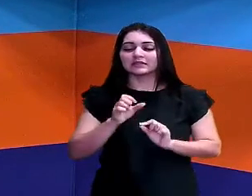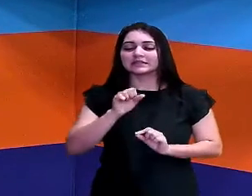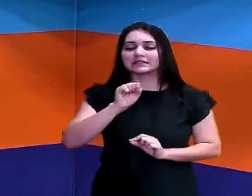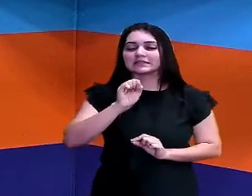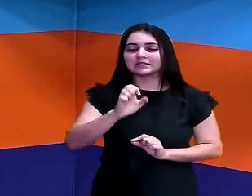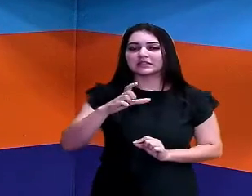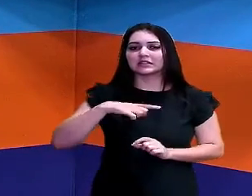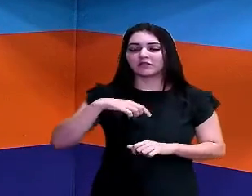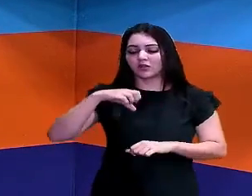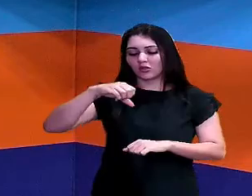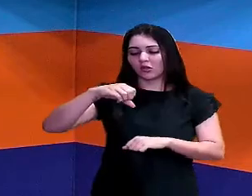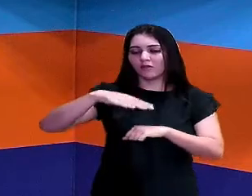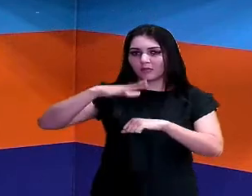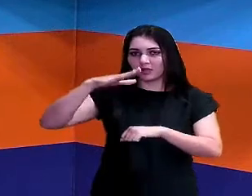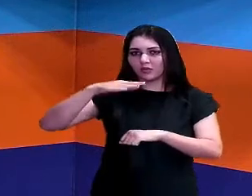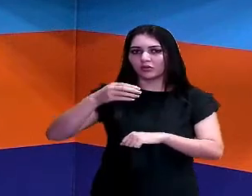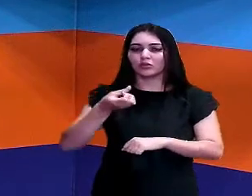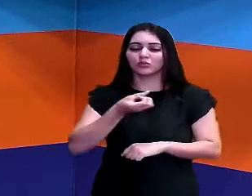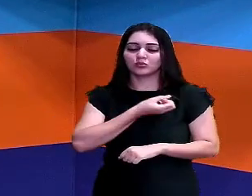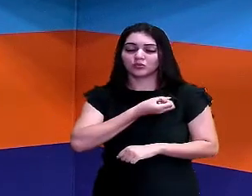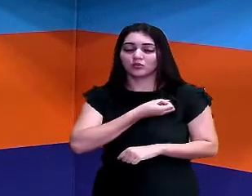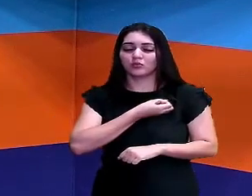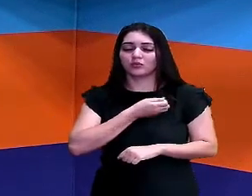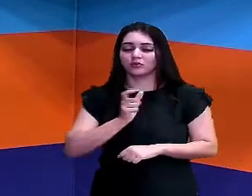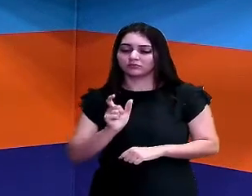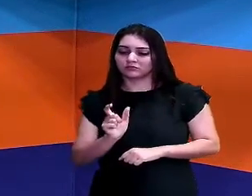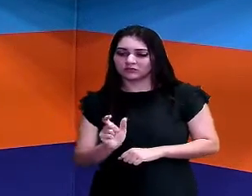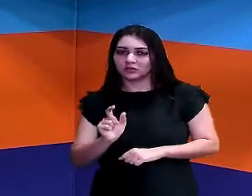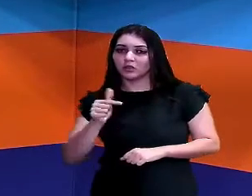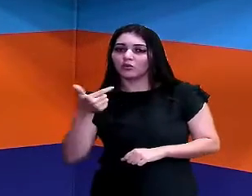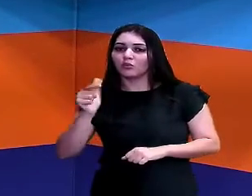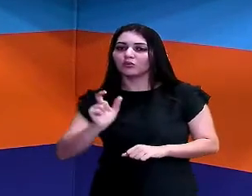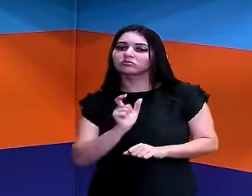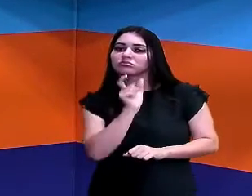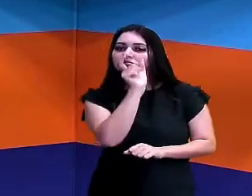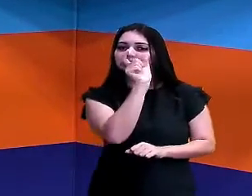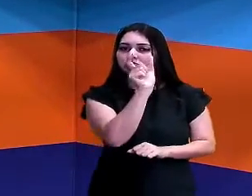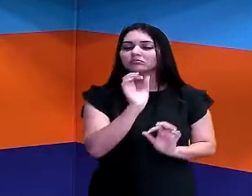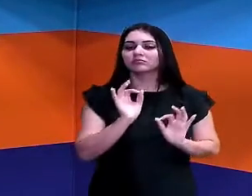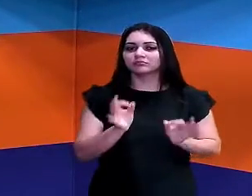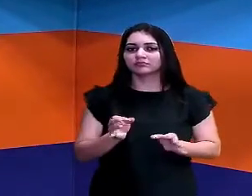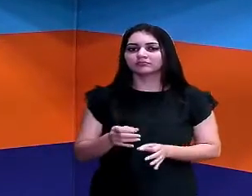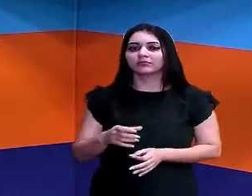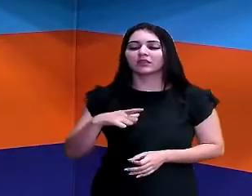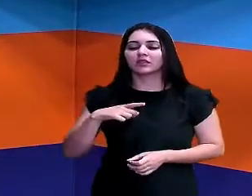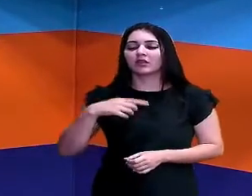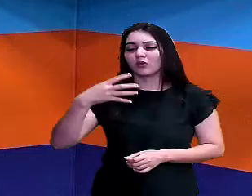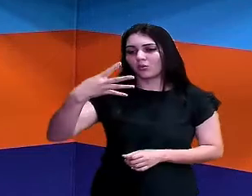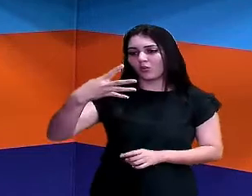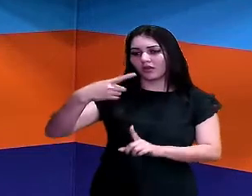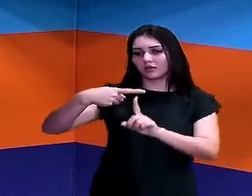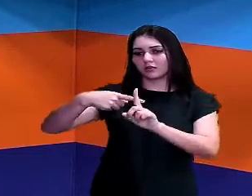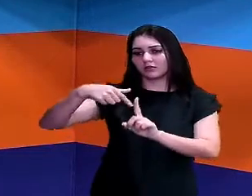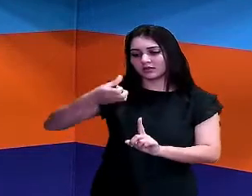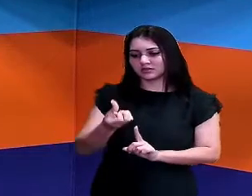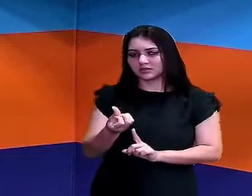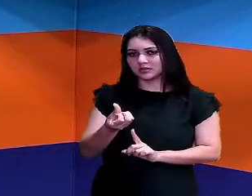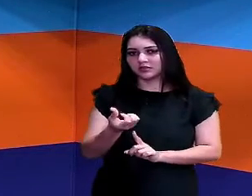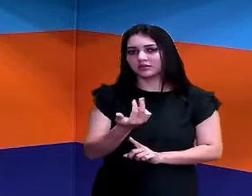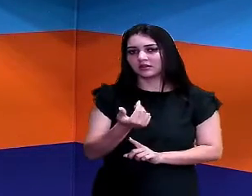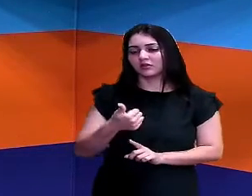9, um númerozinho fica, o outro sobe. Tá certo? Então, aqui, 4 mais 6, 10.